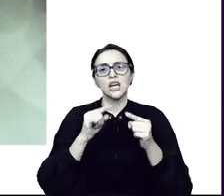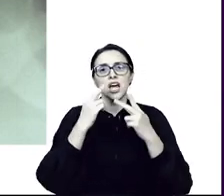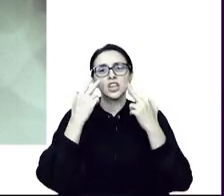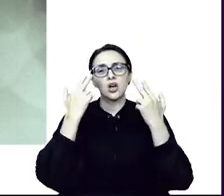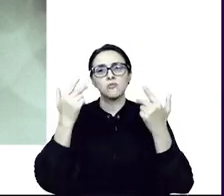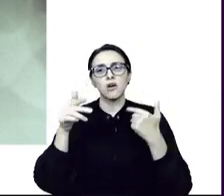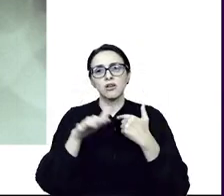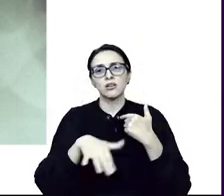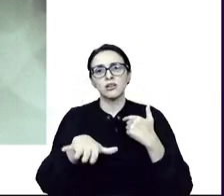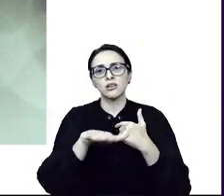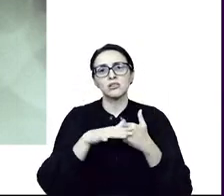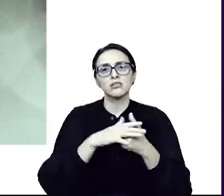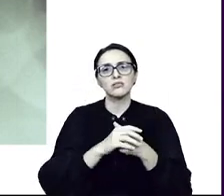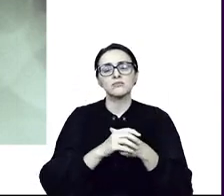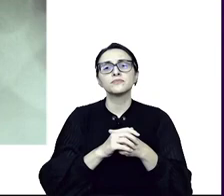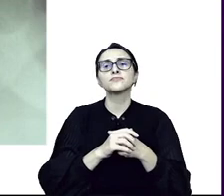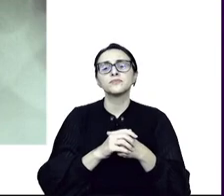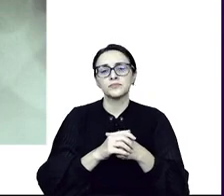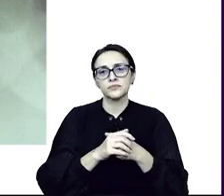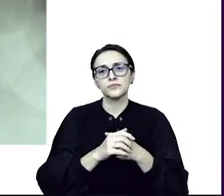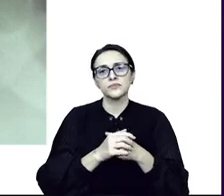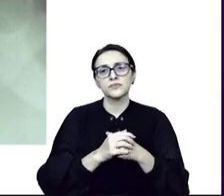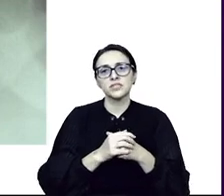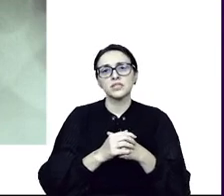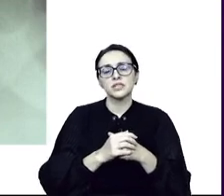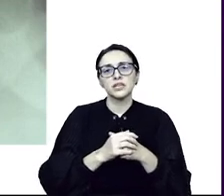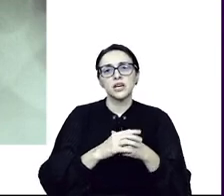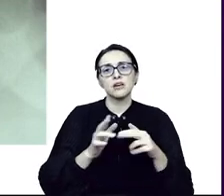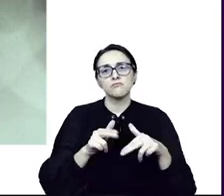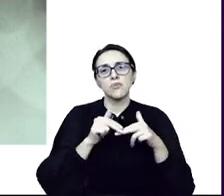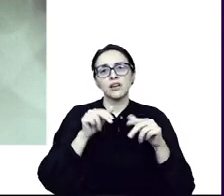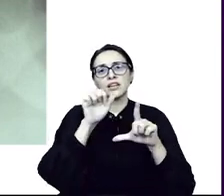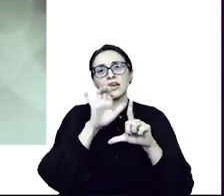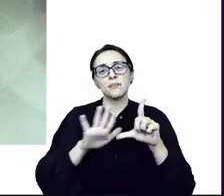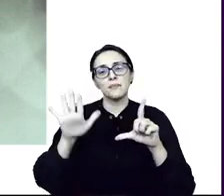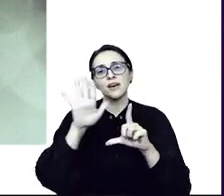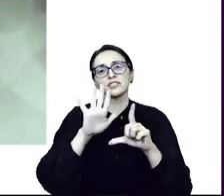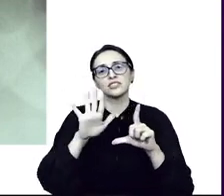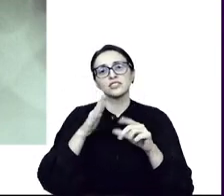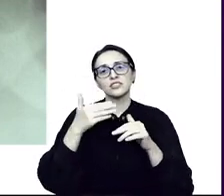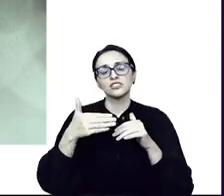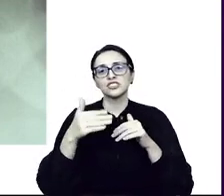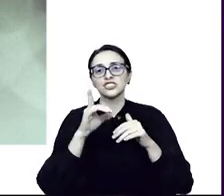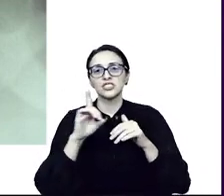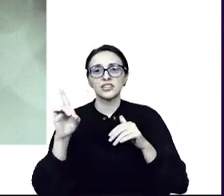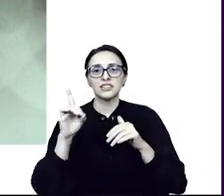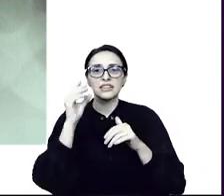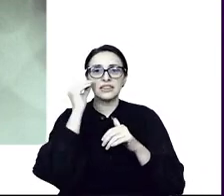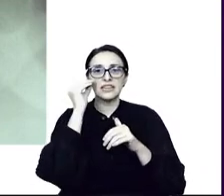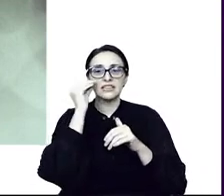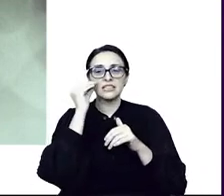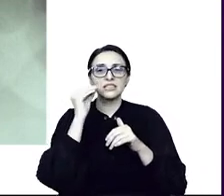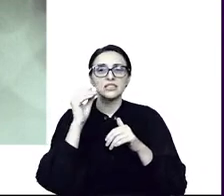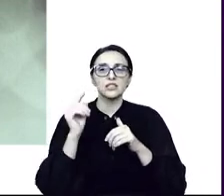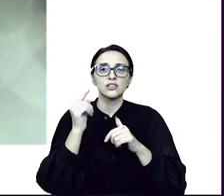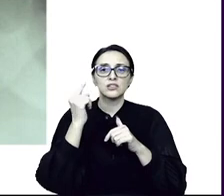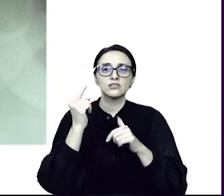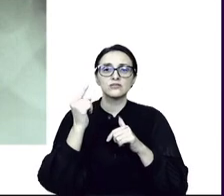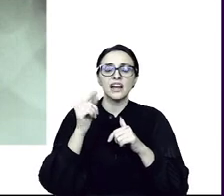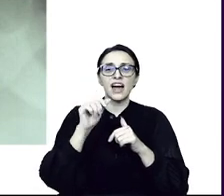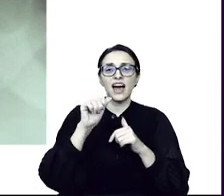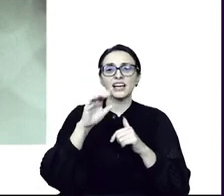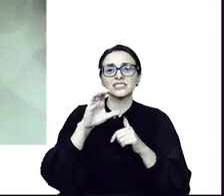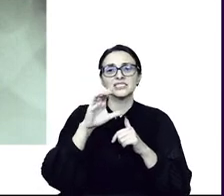anormal posterior natural, né? Até pela imagem mais à direita, na tentativa de um